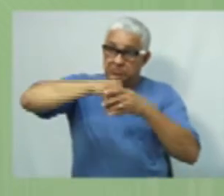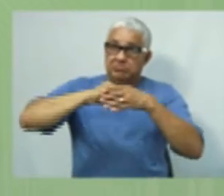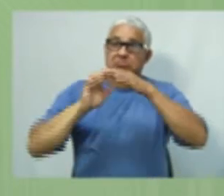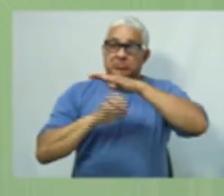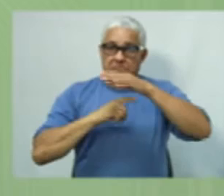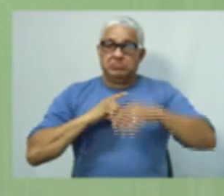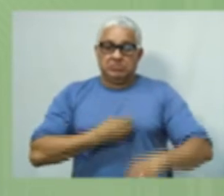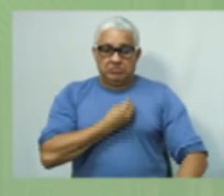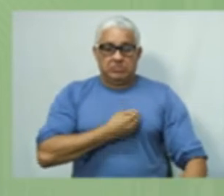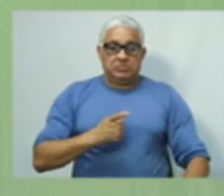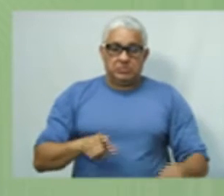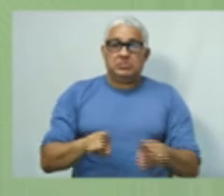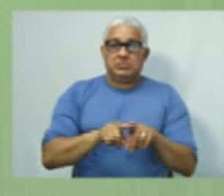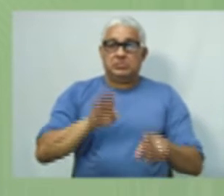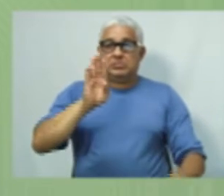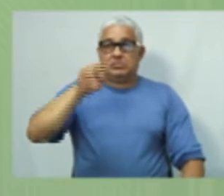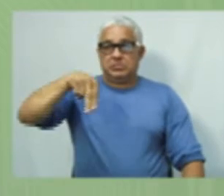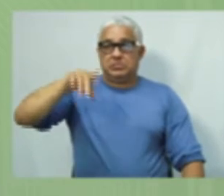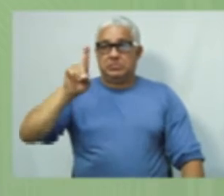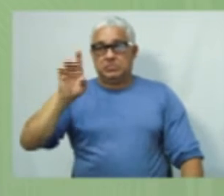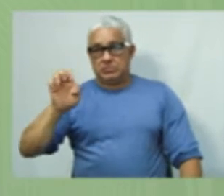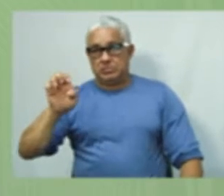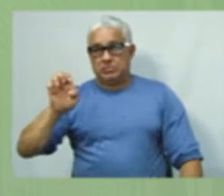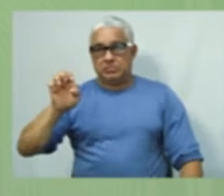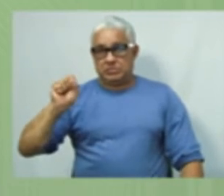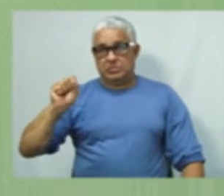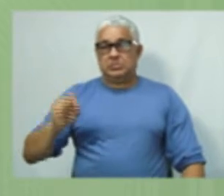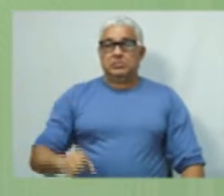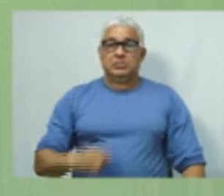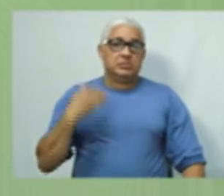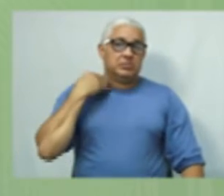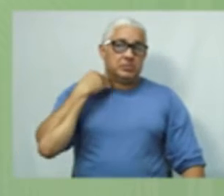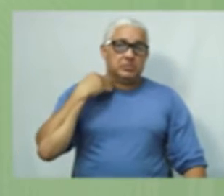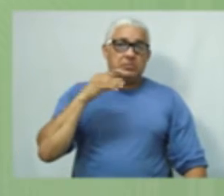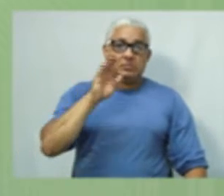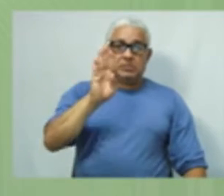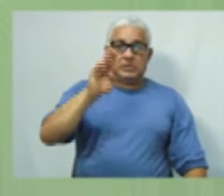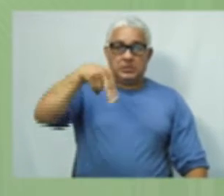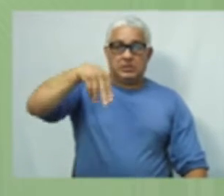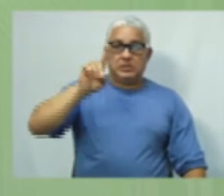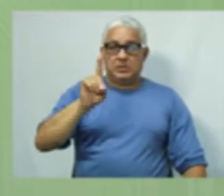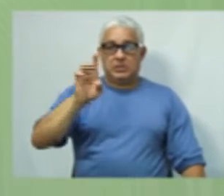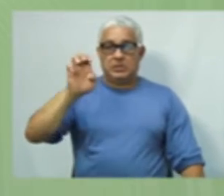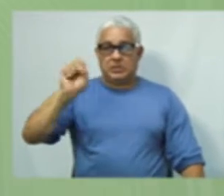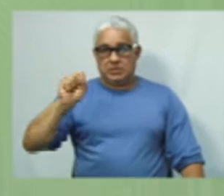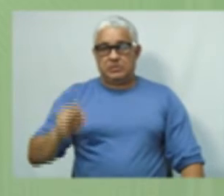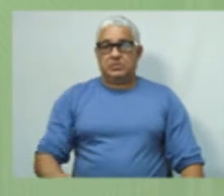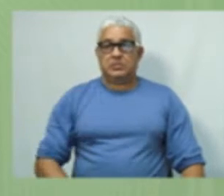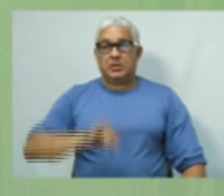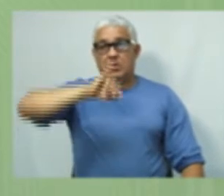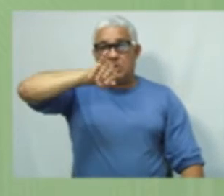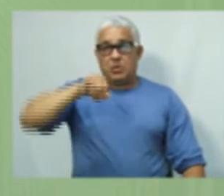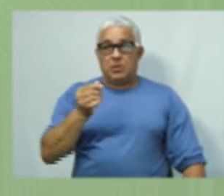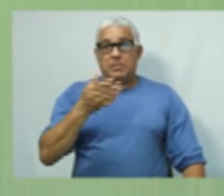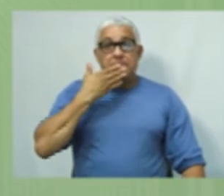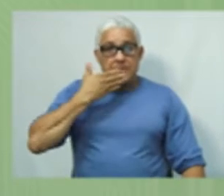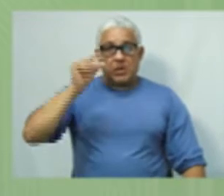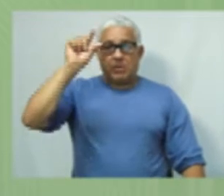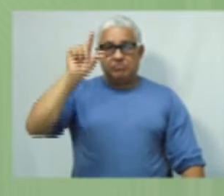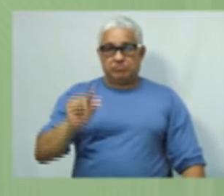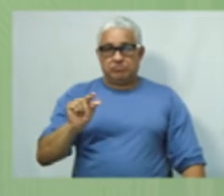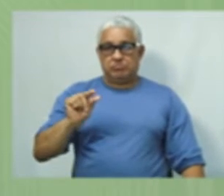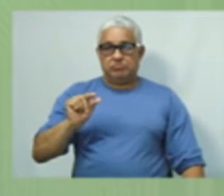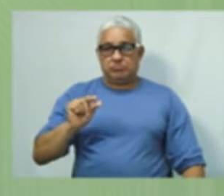Temos, claro, o BNDES, principalmente aí para com juro, é um dos melhores, né, no